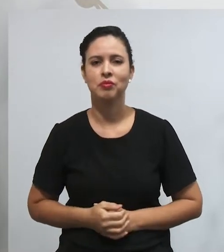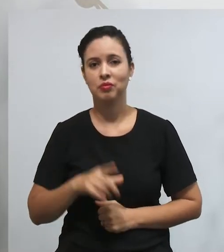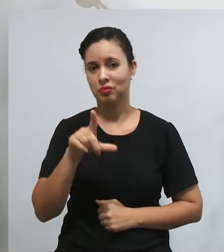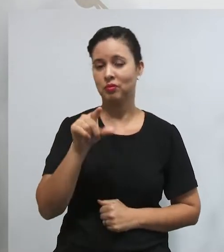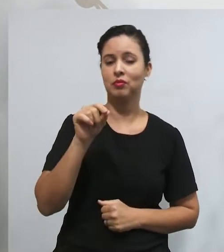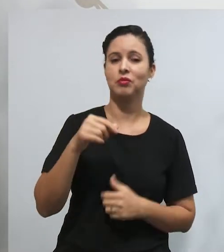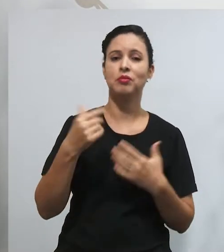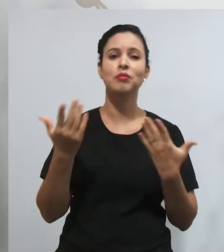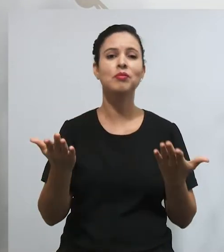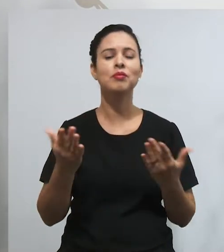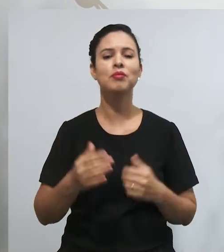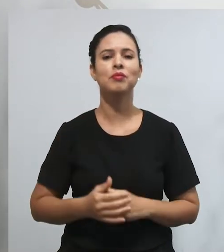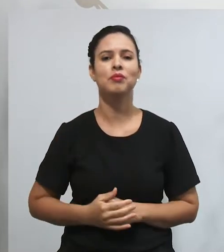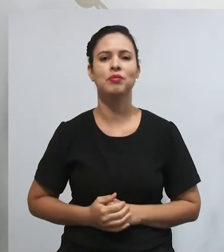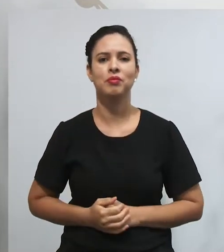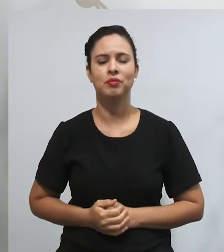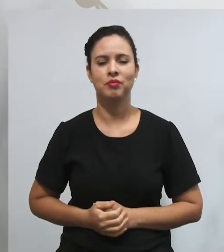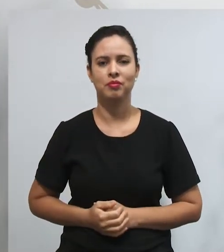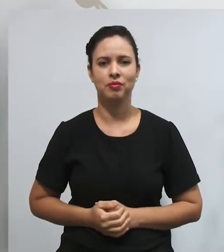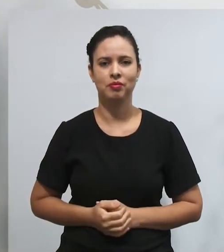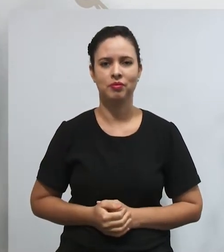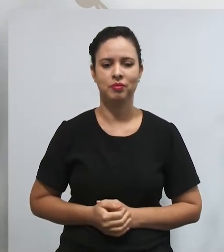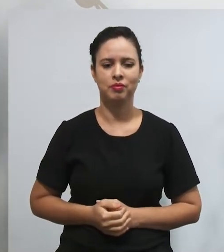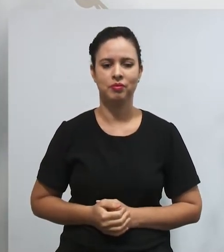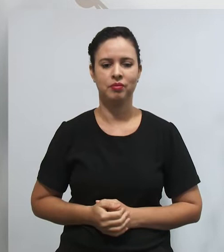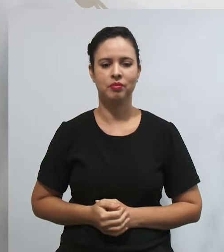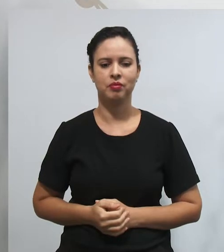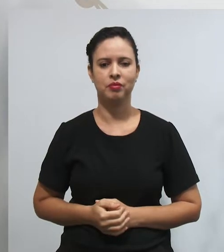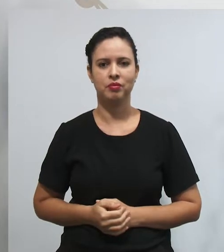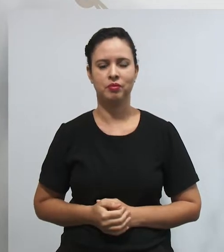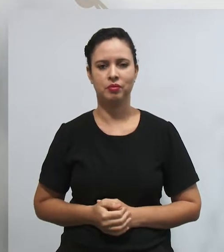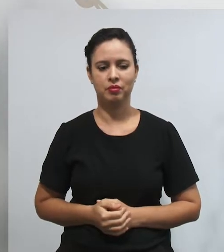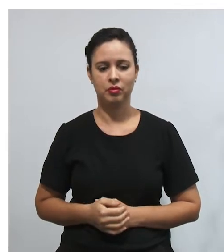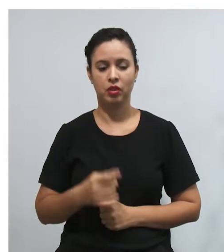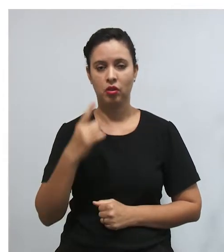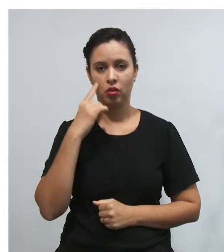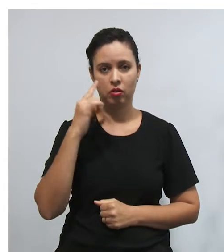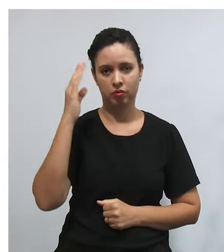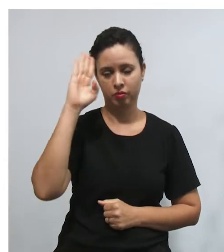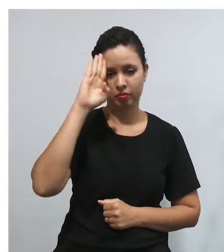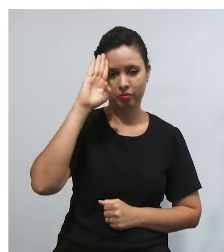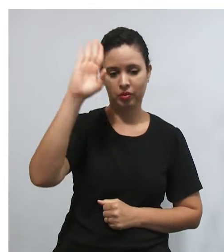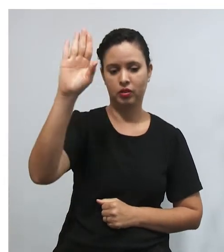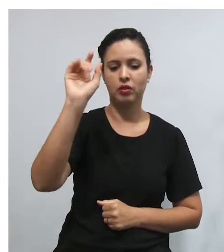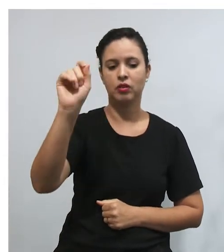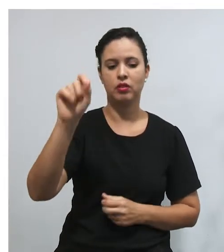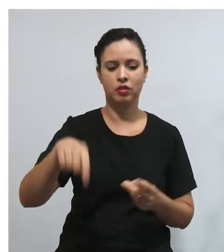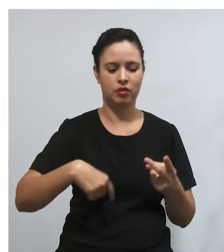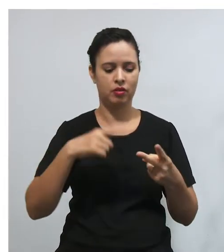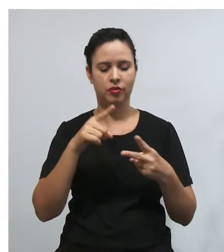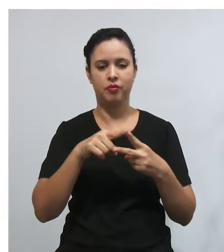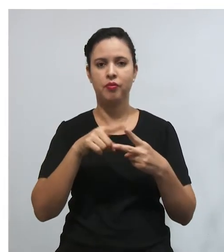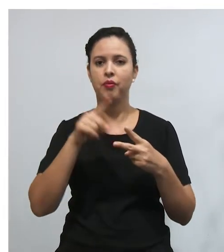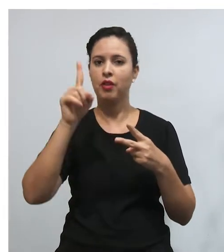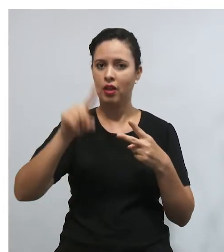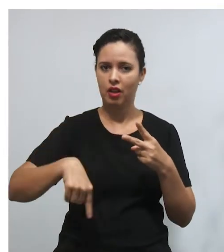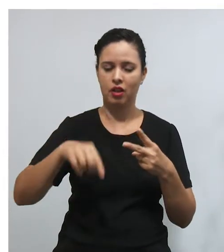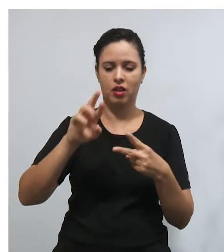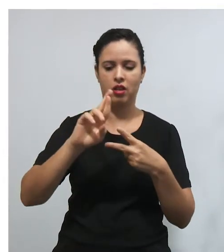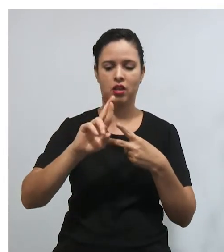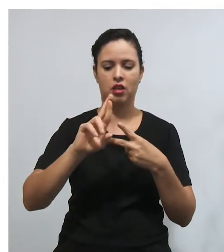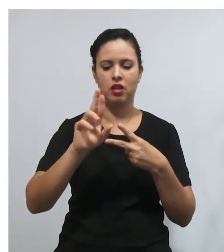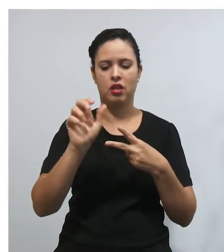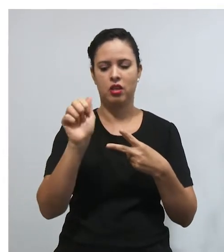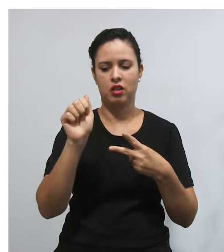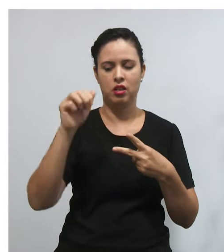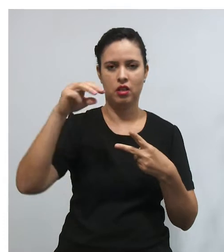nesse caso? Então, eu trago aqui para vocês, ó, que a memória principal, ela é a memória RAM. A memória